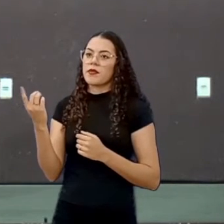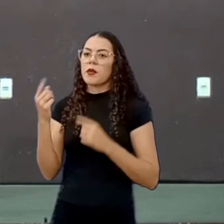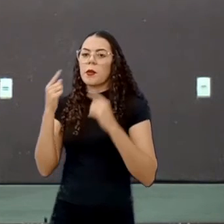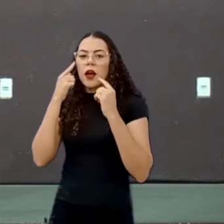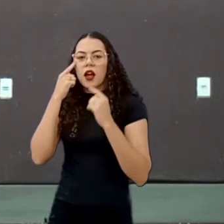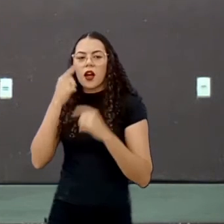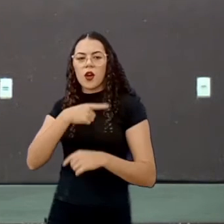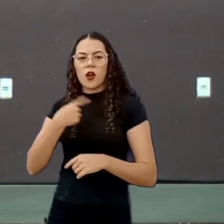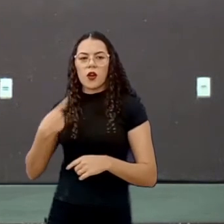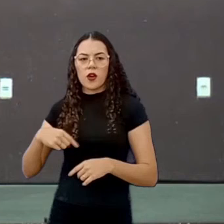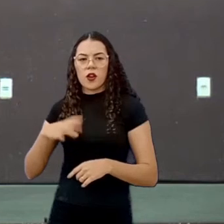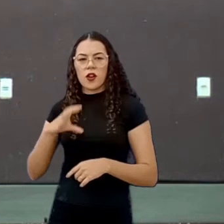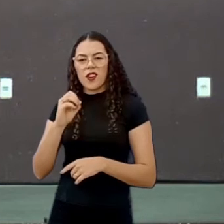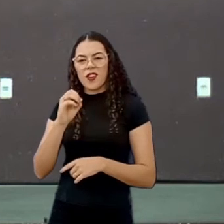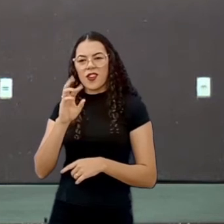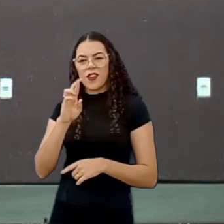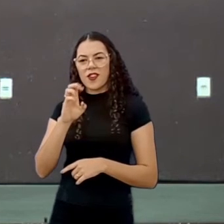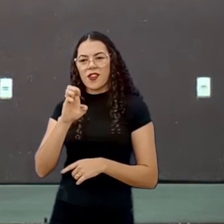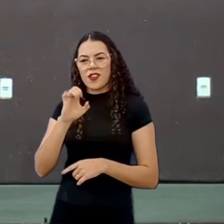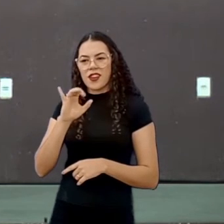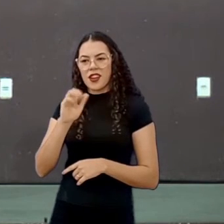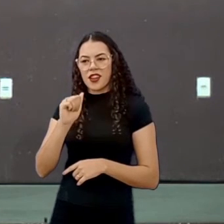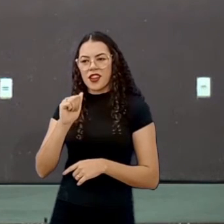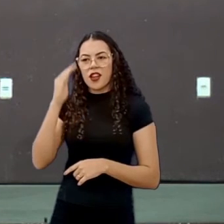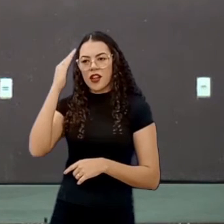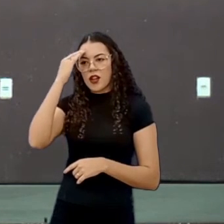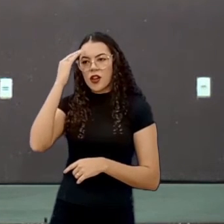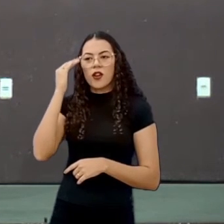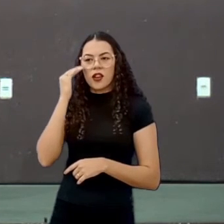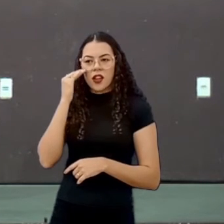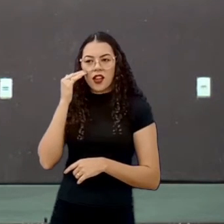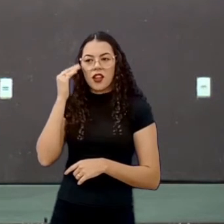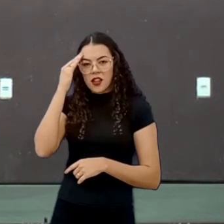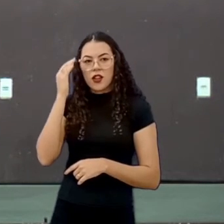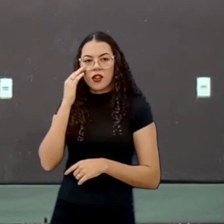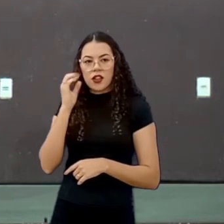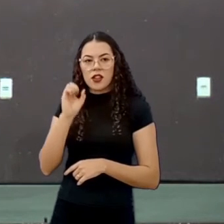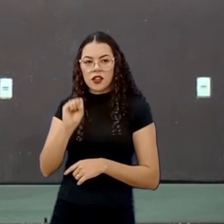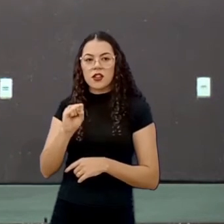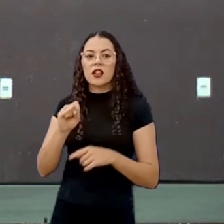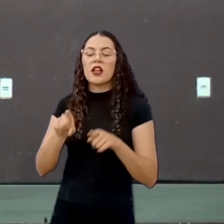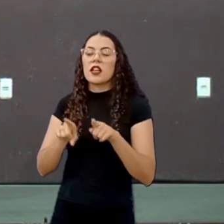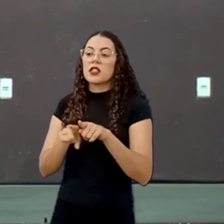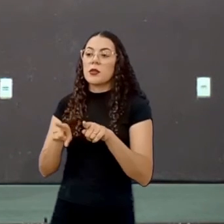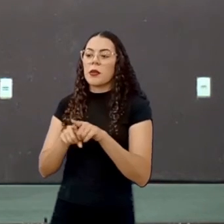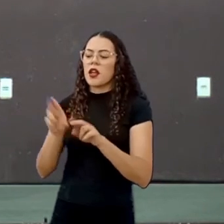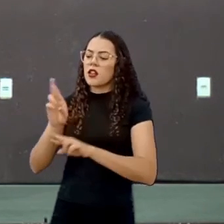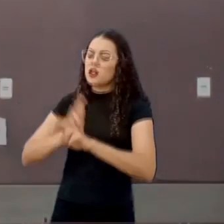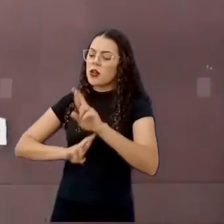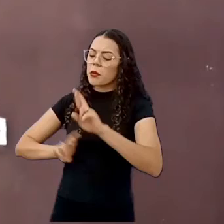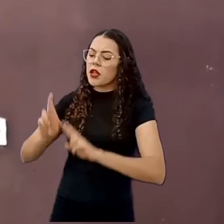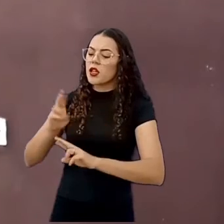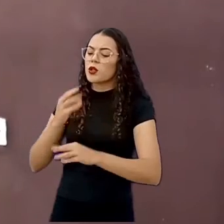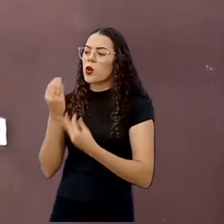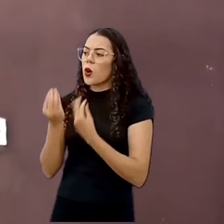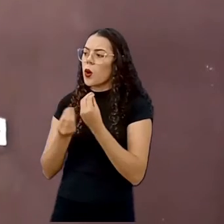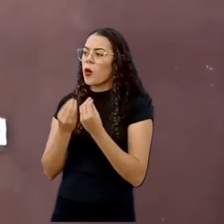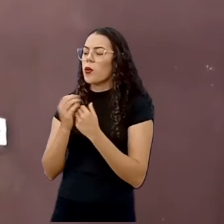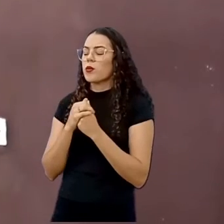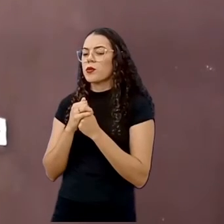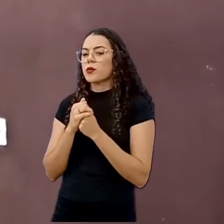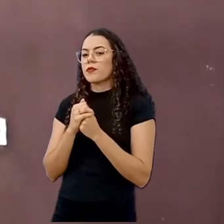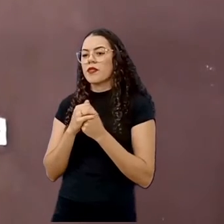Norte, ou coisas assim, mas no teu dia a dia, nos teus relacionamentos, nos